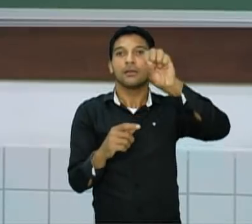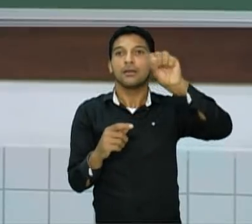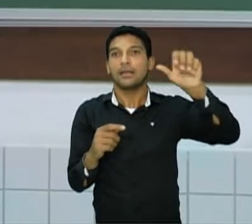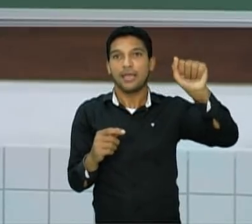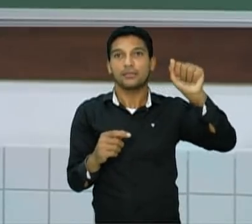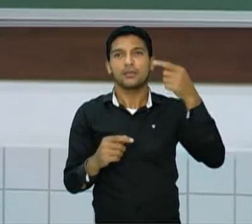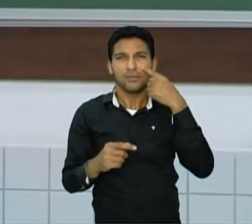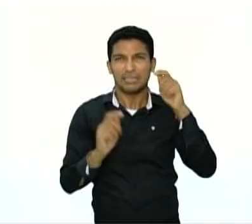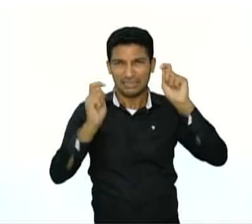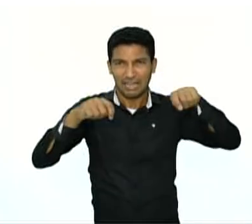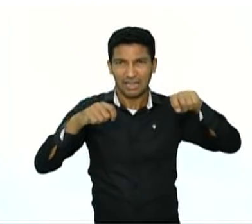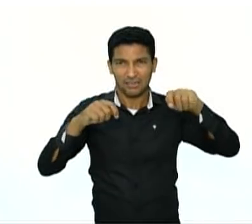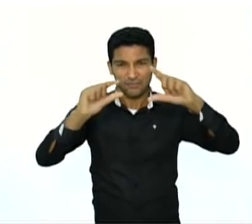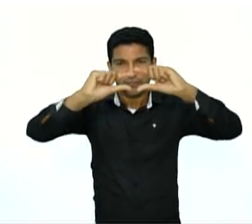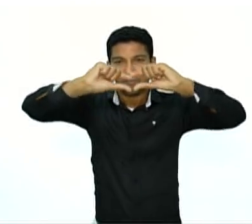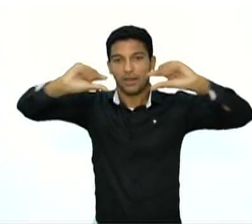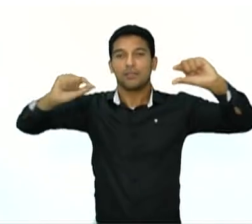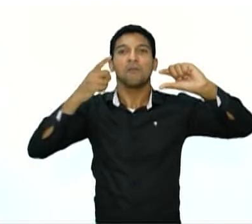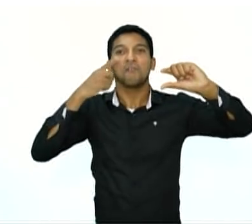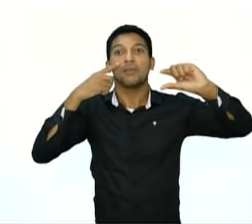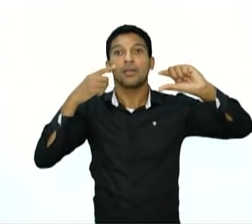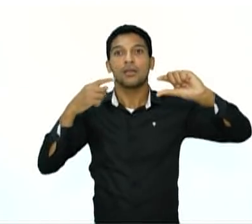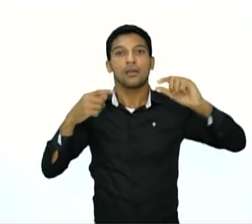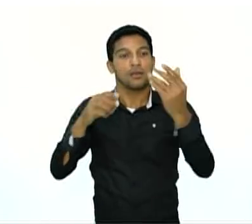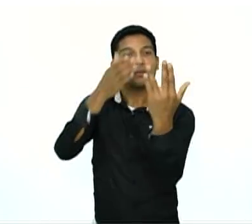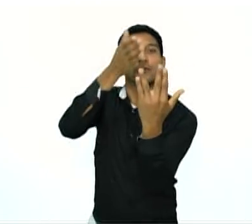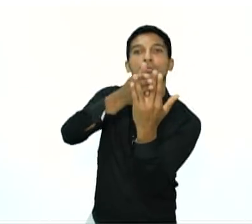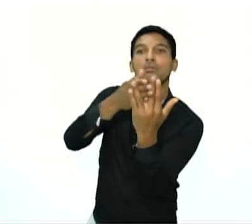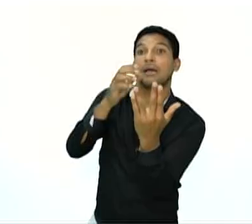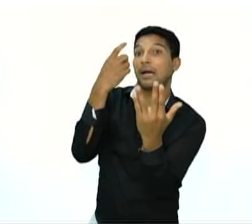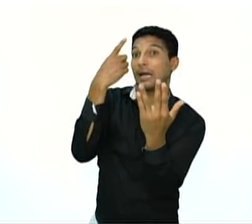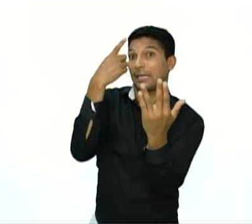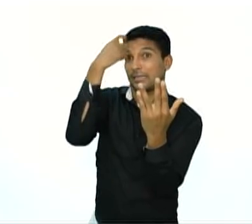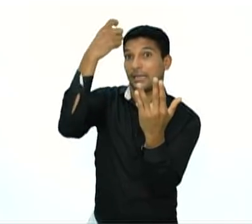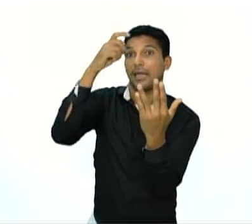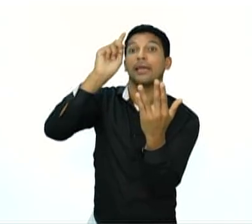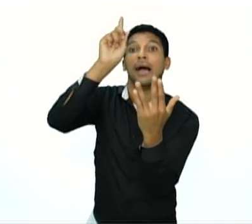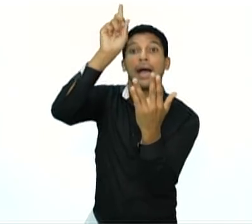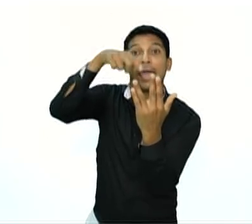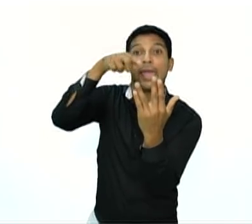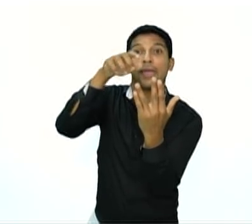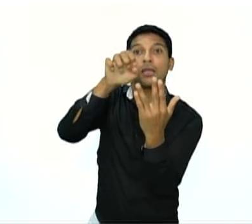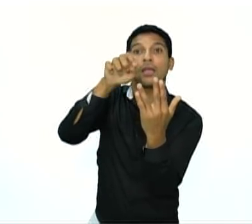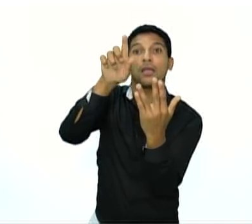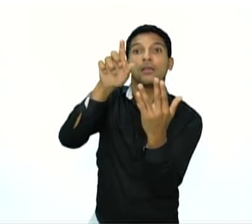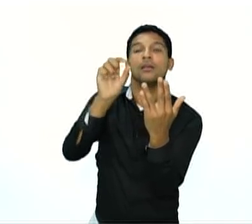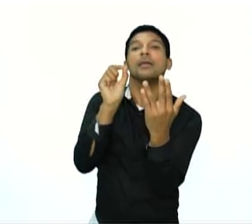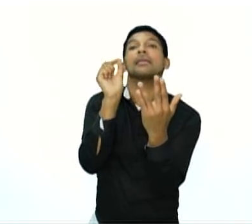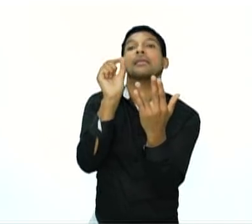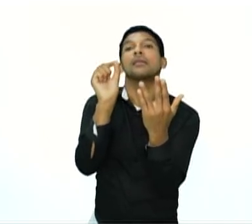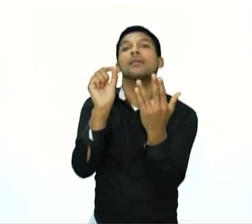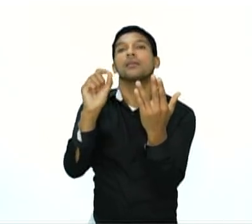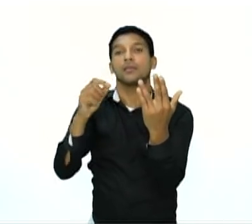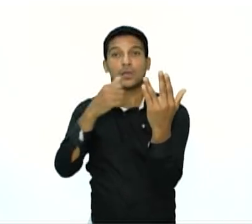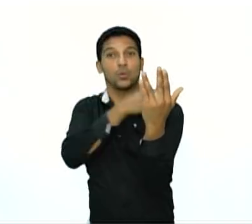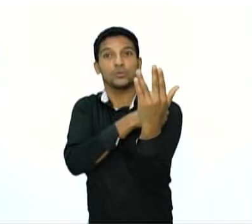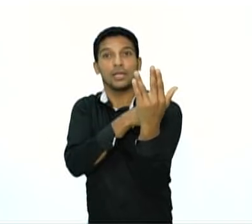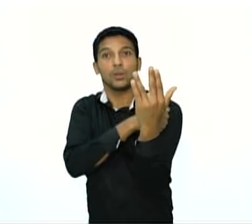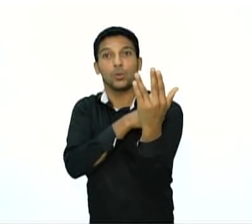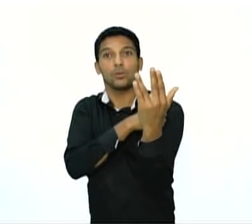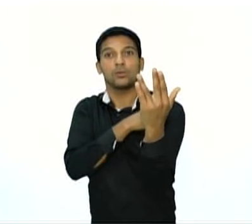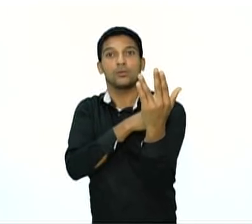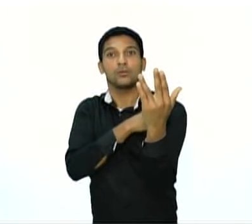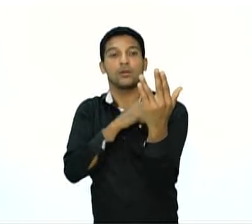substituir? A ideia é que os alunos pesquisem as fontes dos dados das notícias. A ideia é essa.